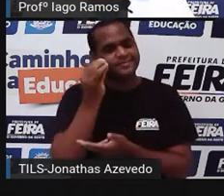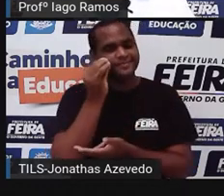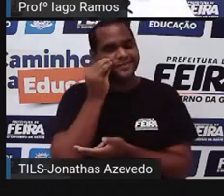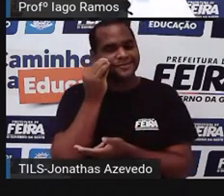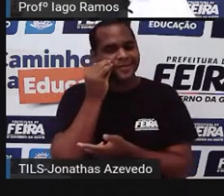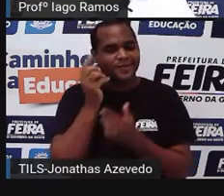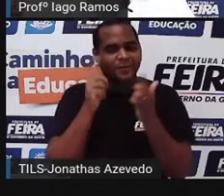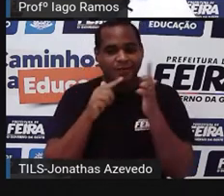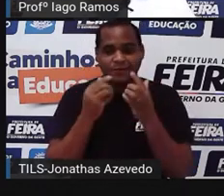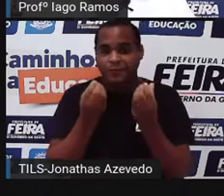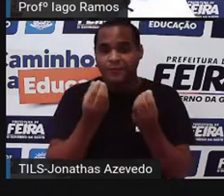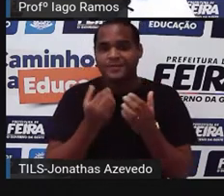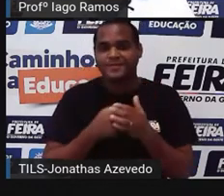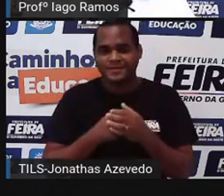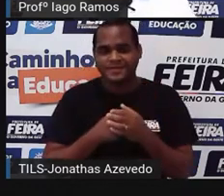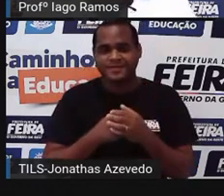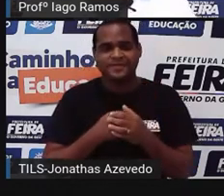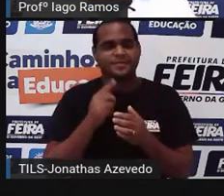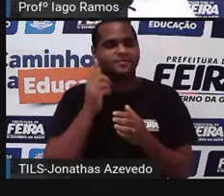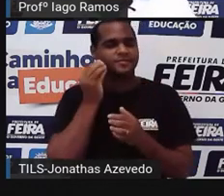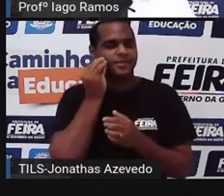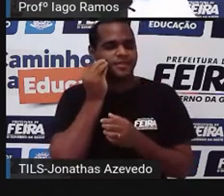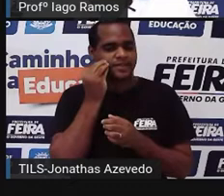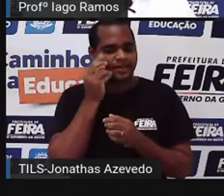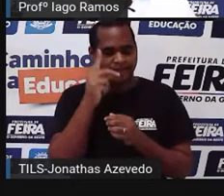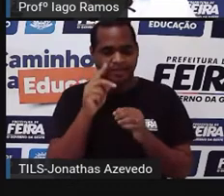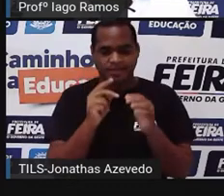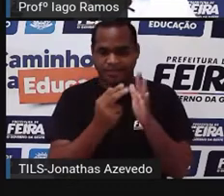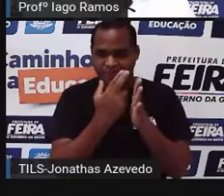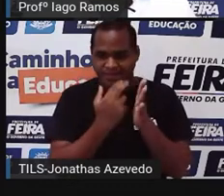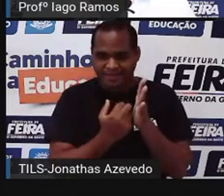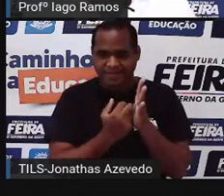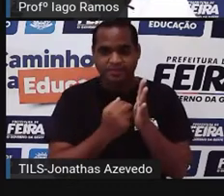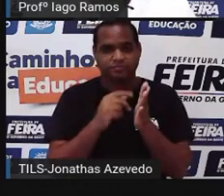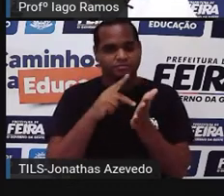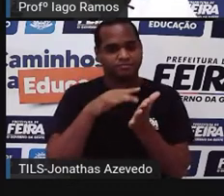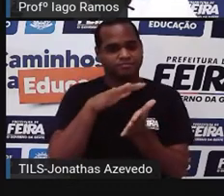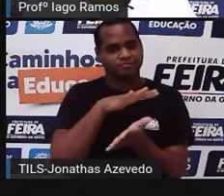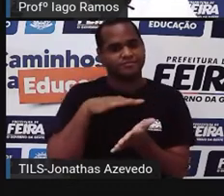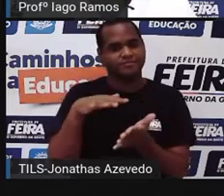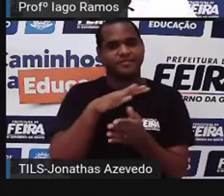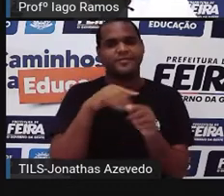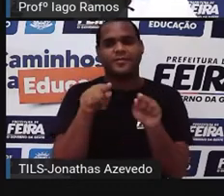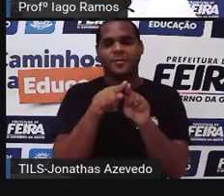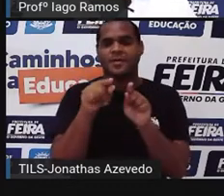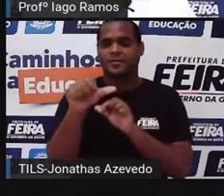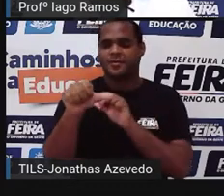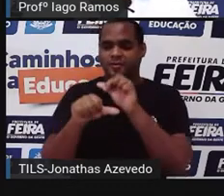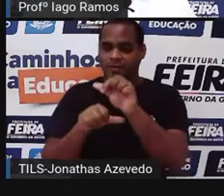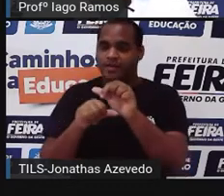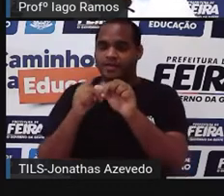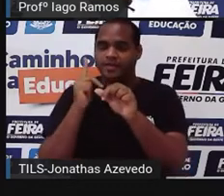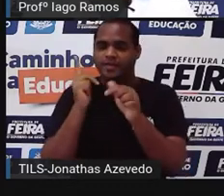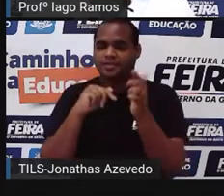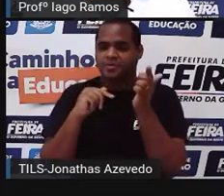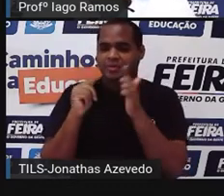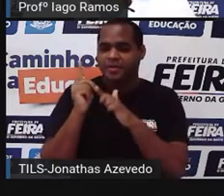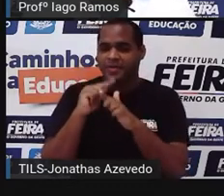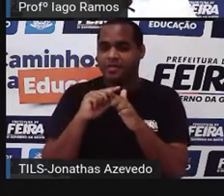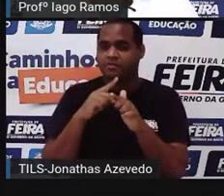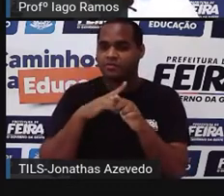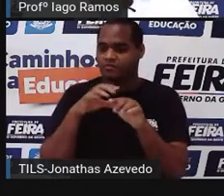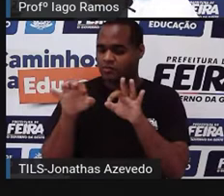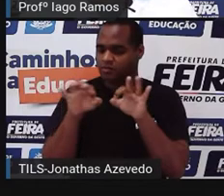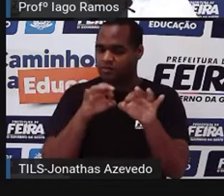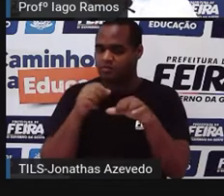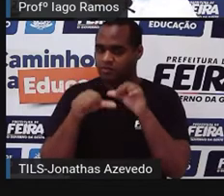fazer isso se a gente tentar pegar uma figura geométrica plana e fazer uma transformação dela sem mudar